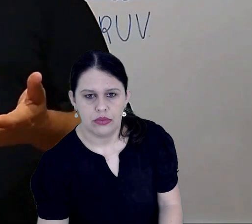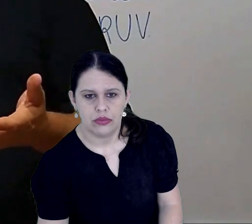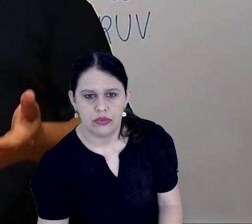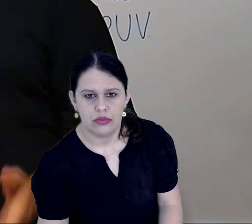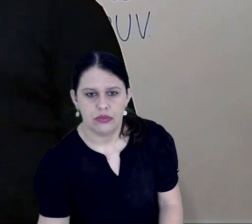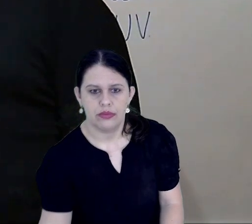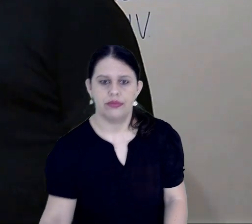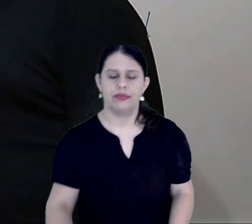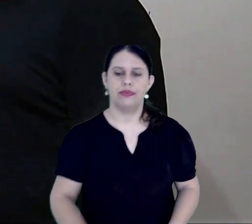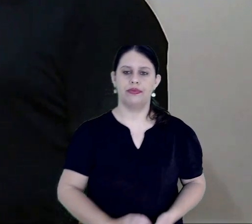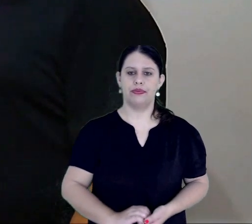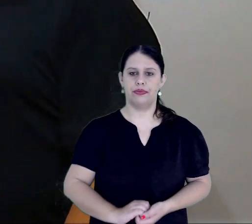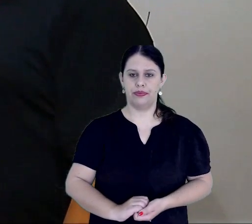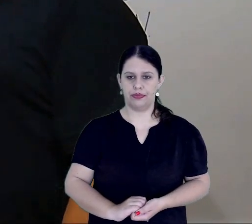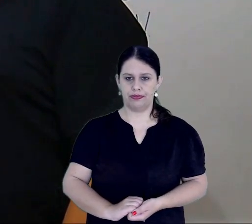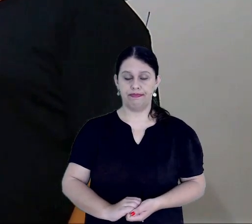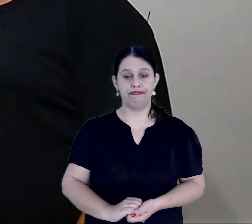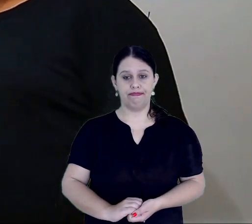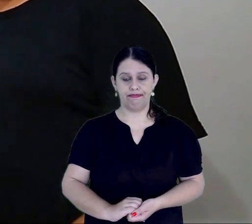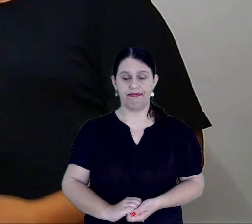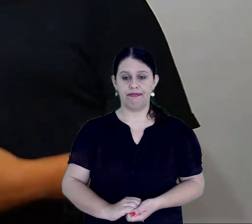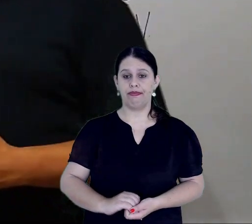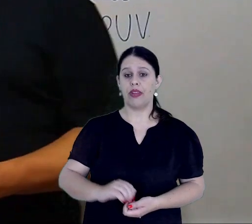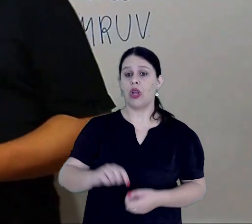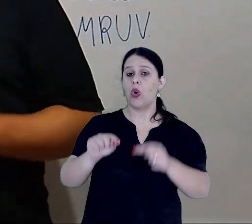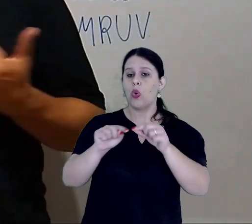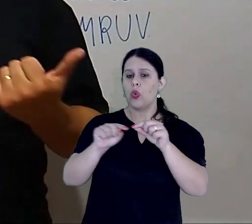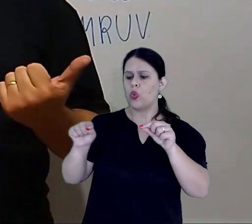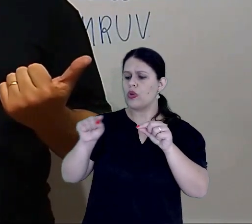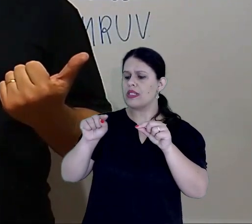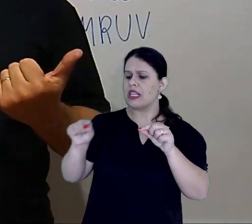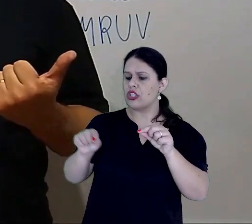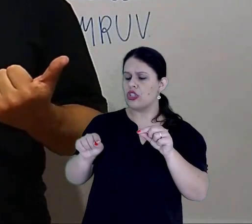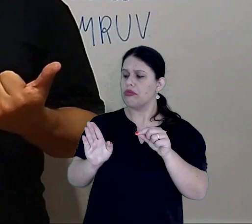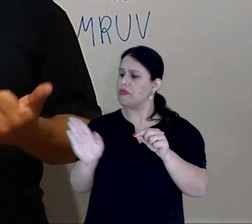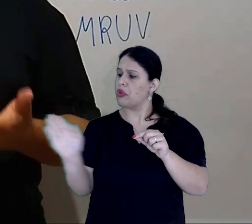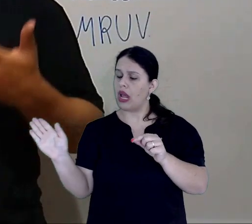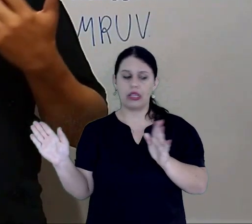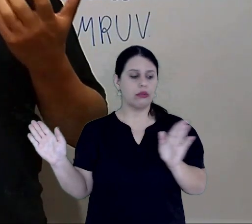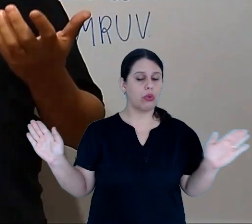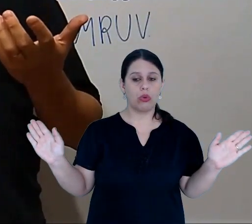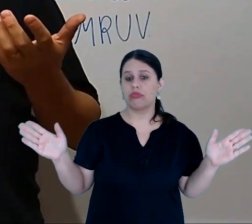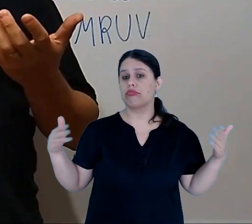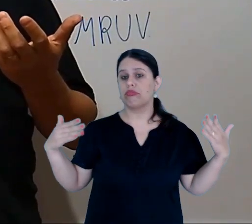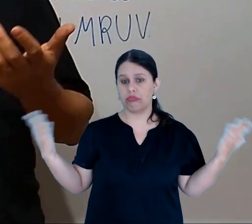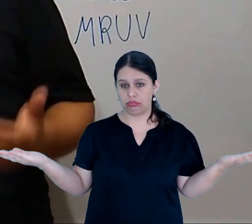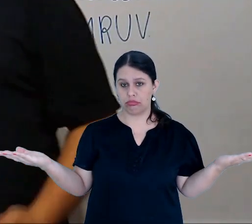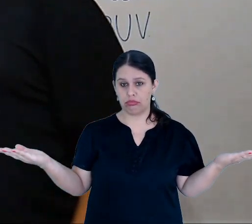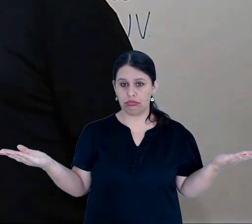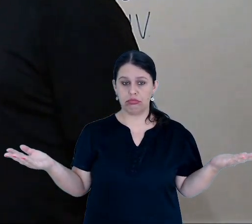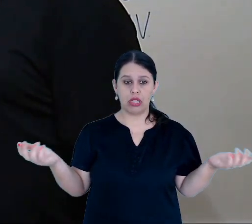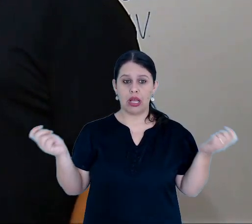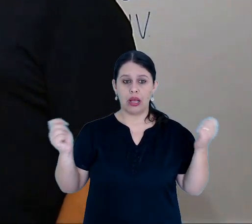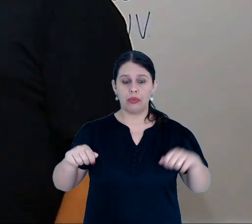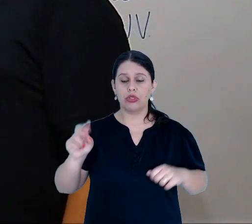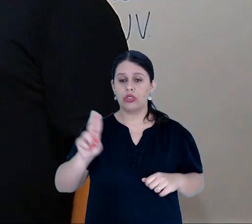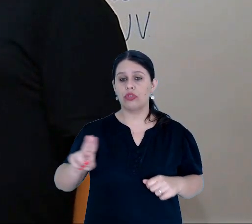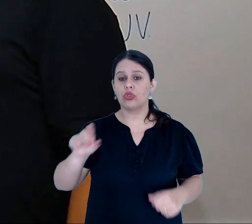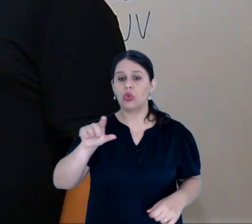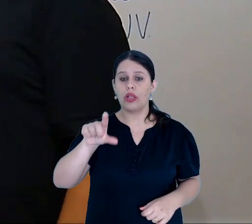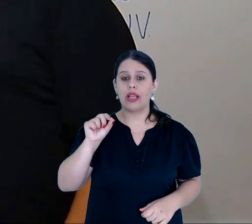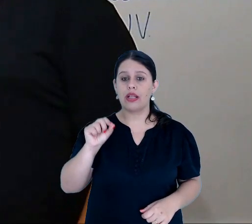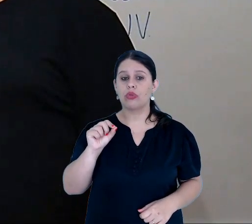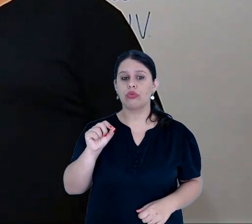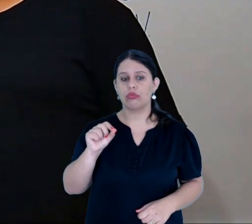trabalhar bem com o número Sentido Sentido é para um lado ou para o outro, certo? Um dos jeitos que a gente pode fazer isso é escolhendo